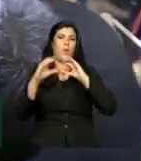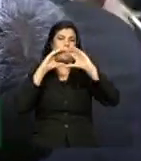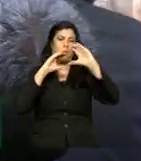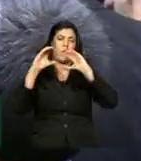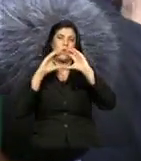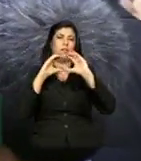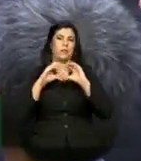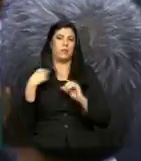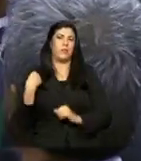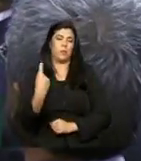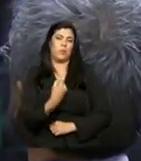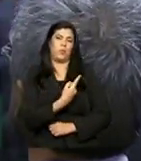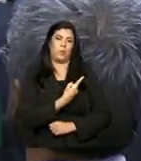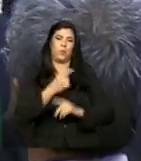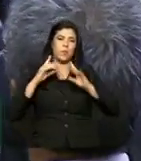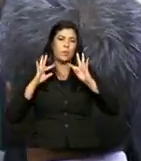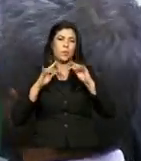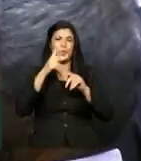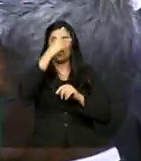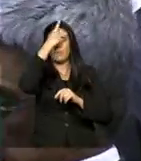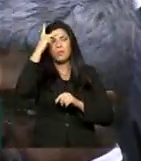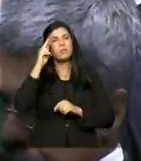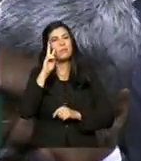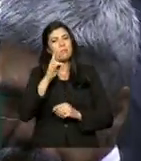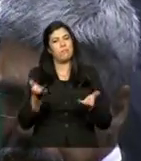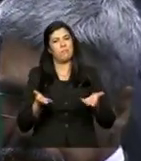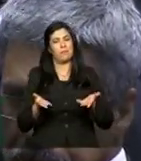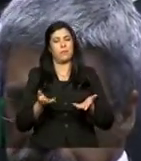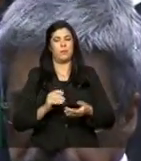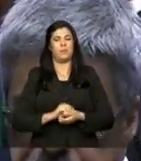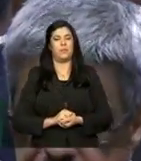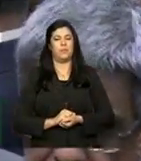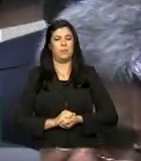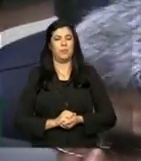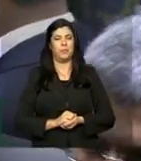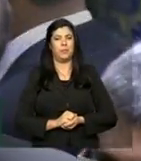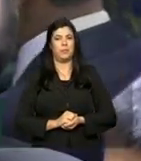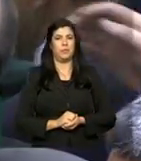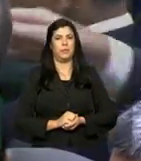comunicação com todos os telespectadores.